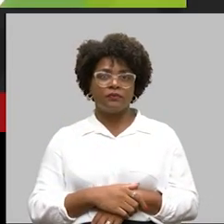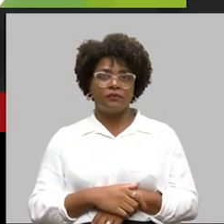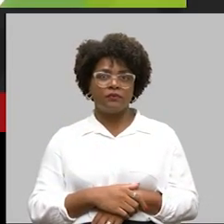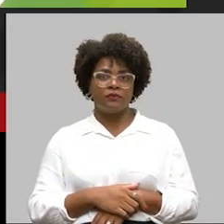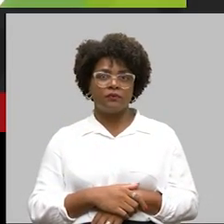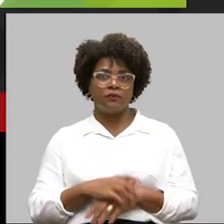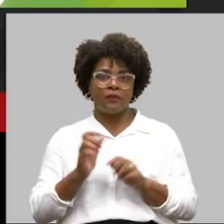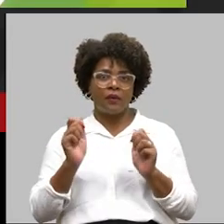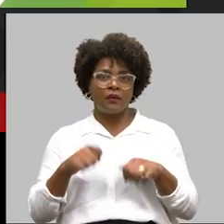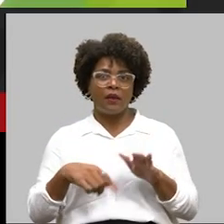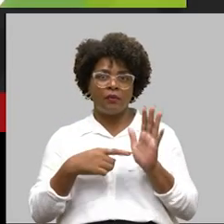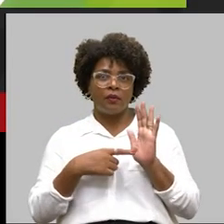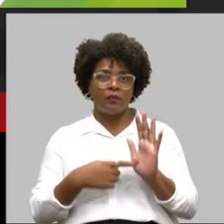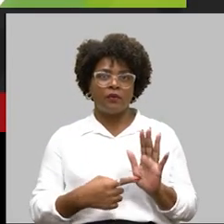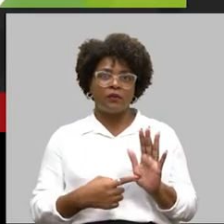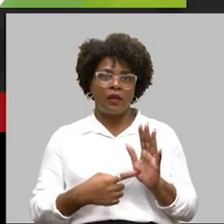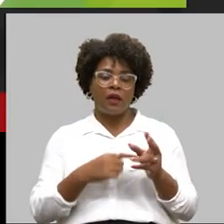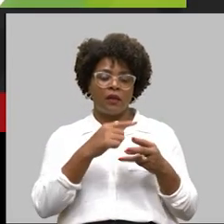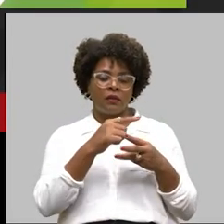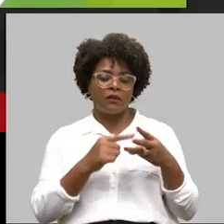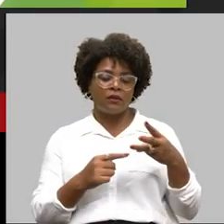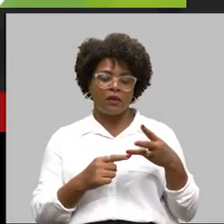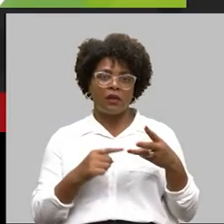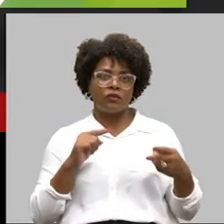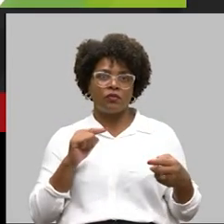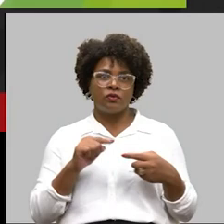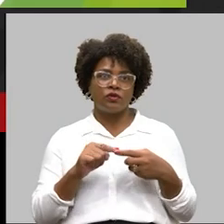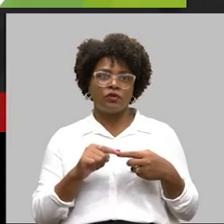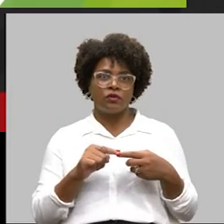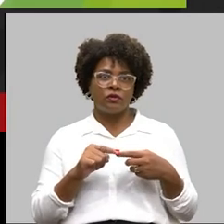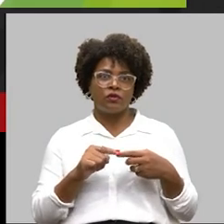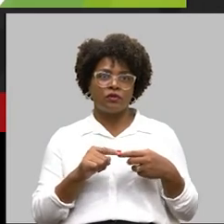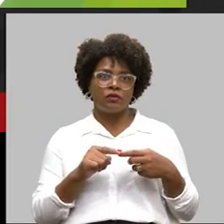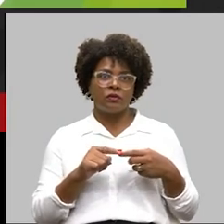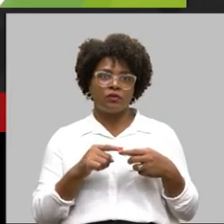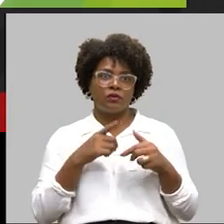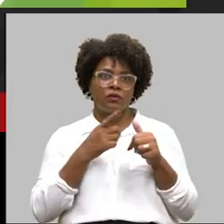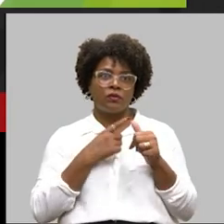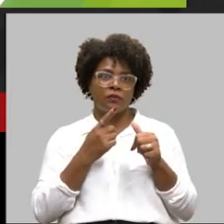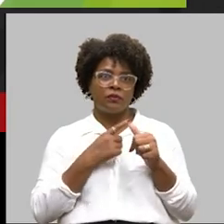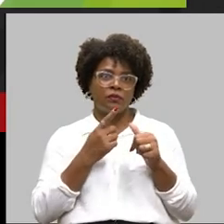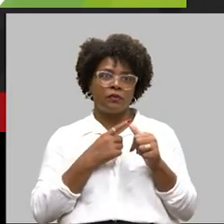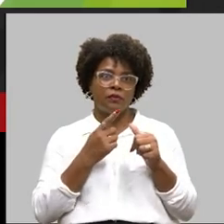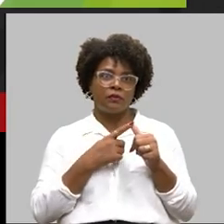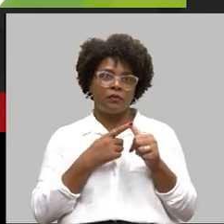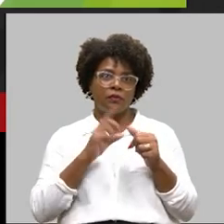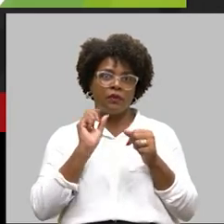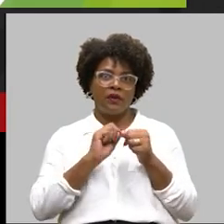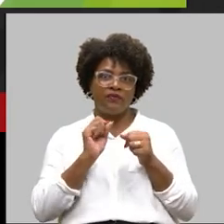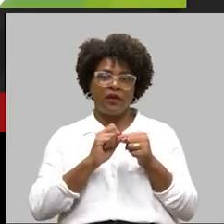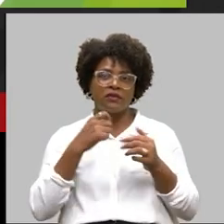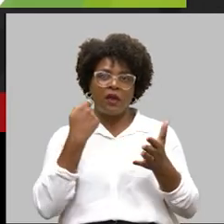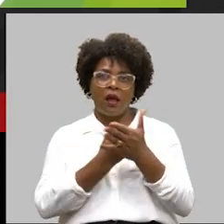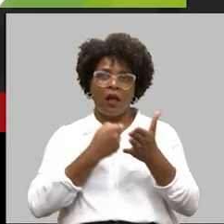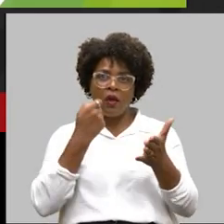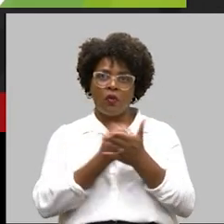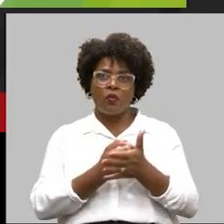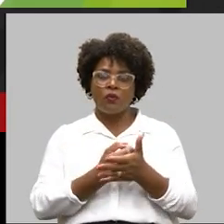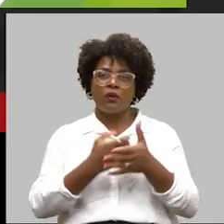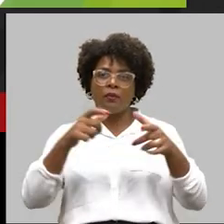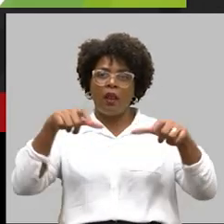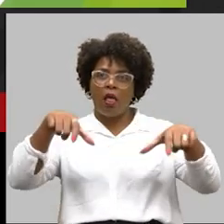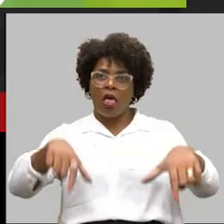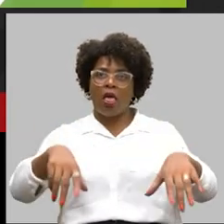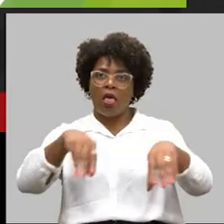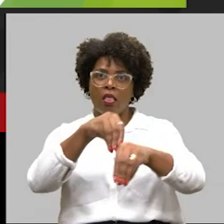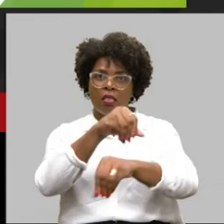citar três grandes objetivos então o primeiro objetivo fazer a luta pela terra e a gente faz